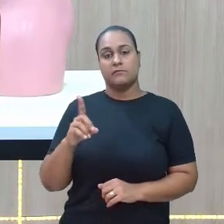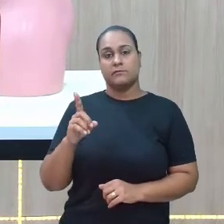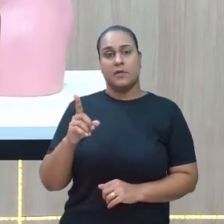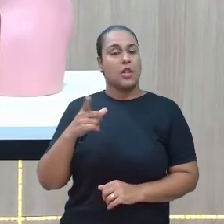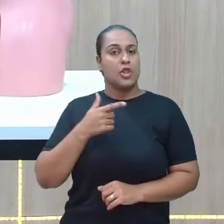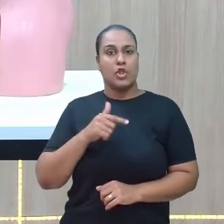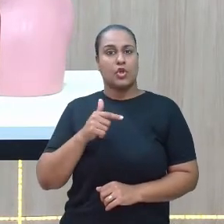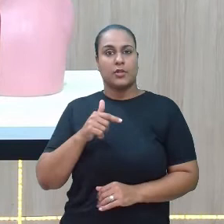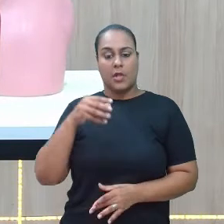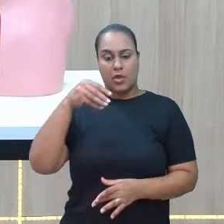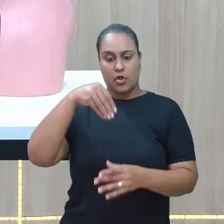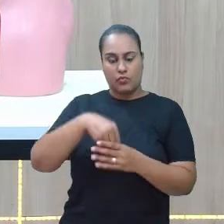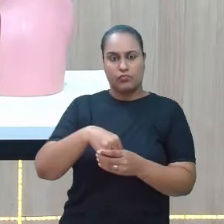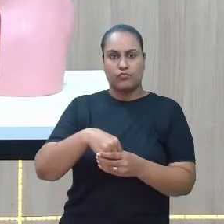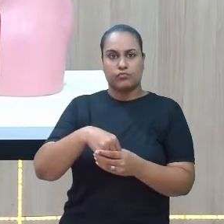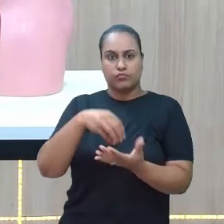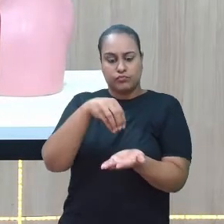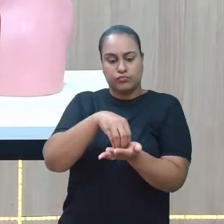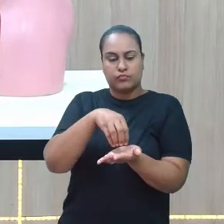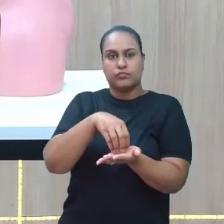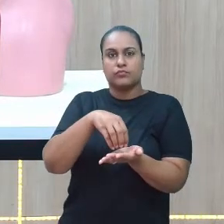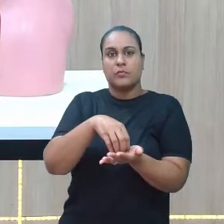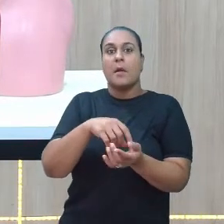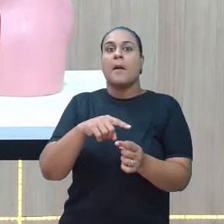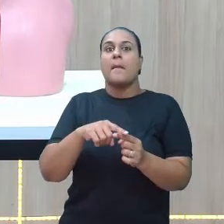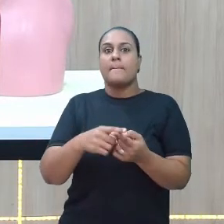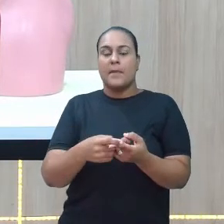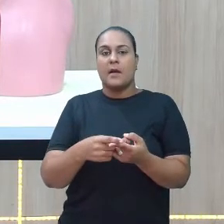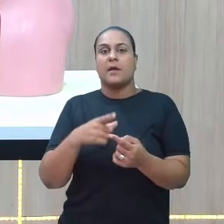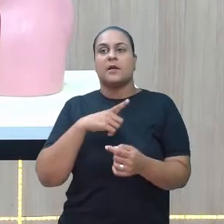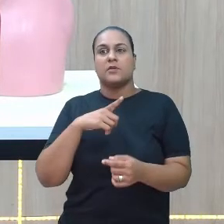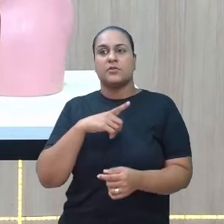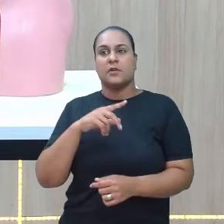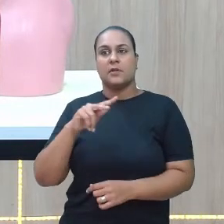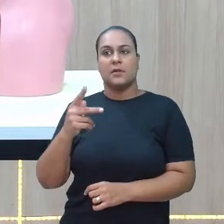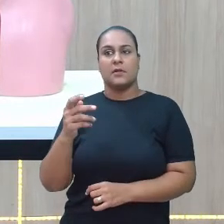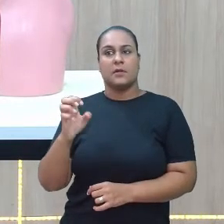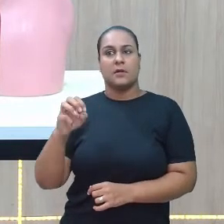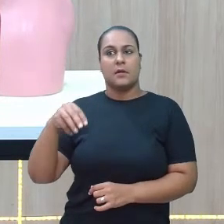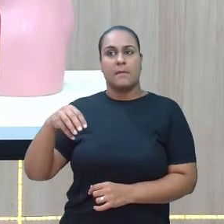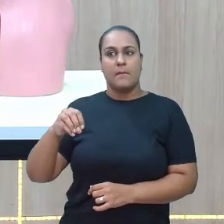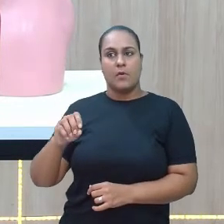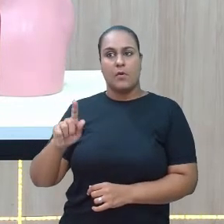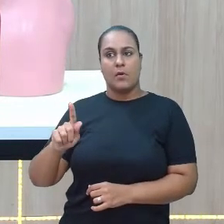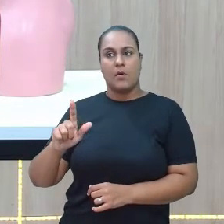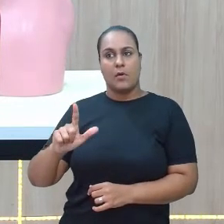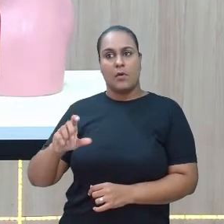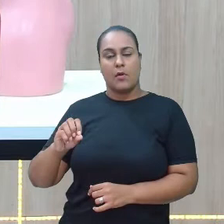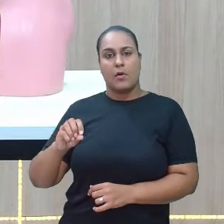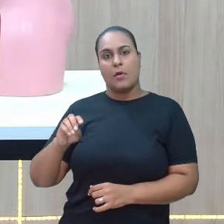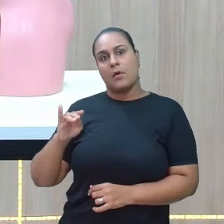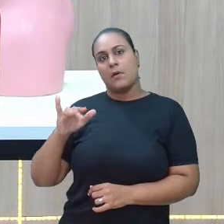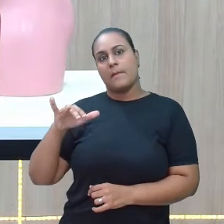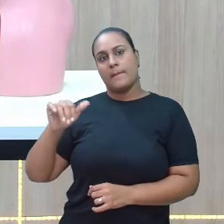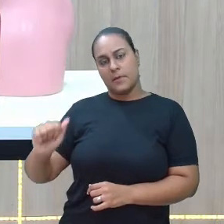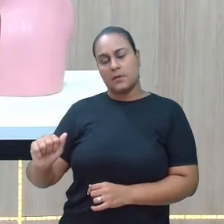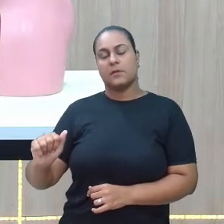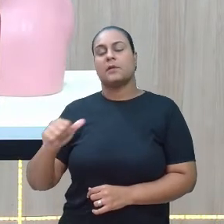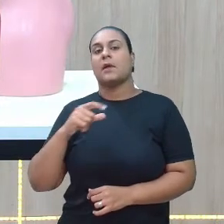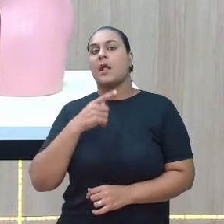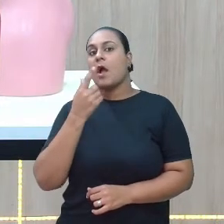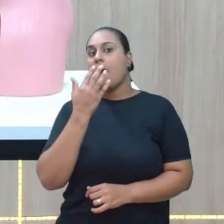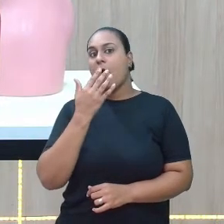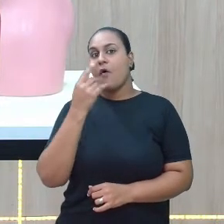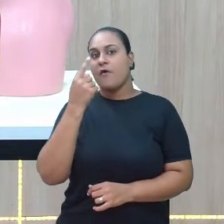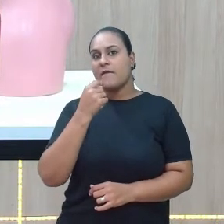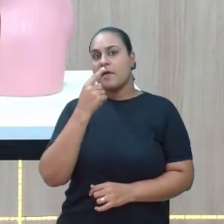núcleo, mas contém hemoglobina. A hemoglobina é a que dá a cor vermelha ao sangue. Quando nós fazemos